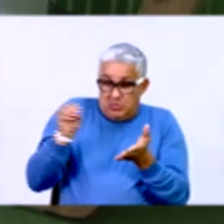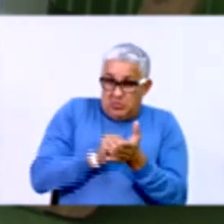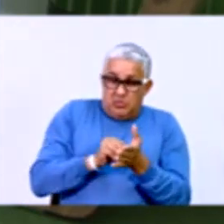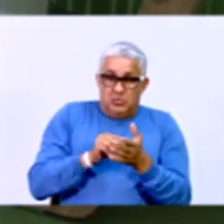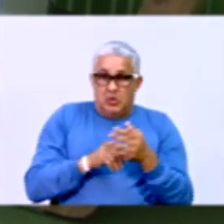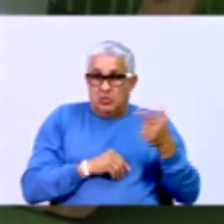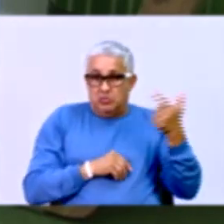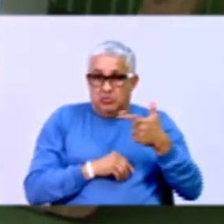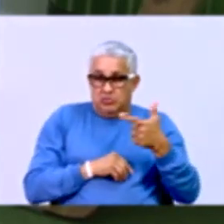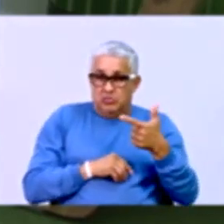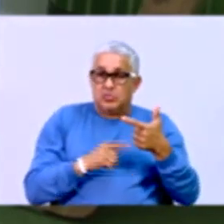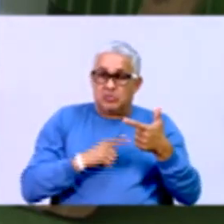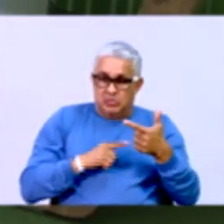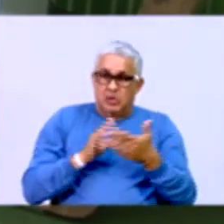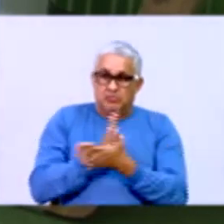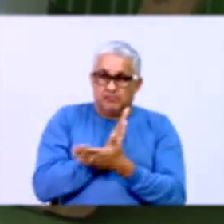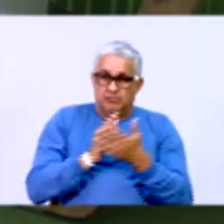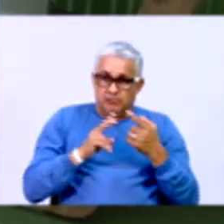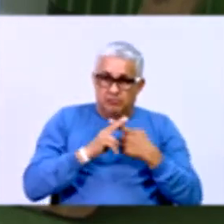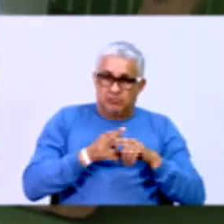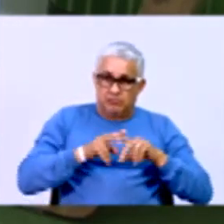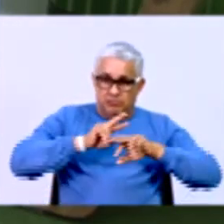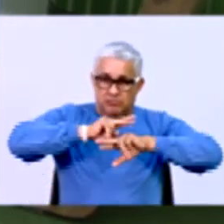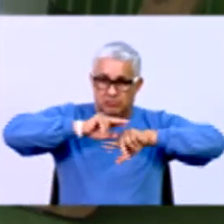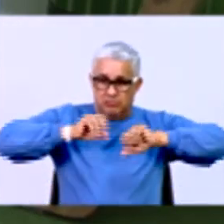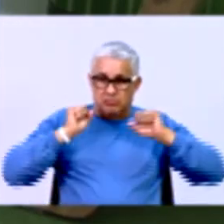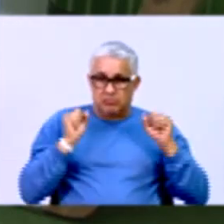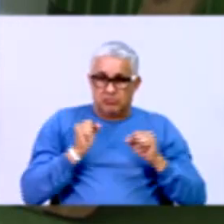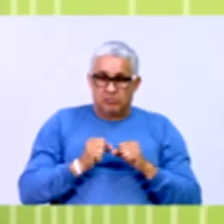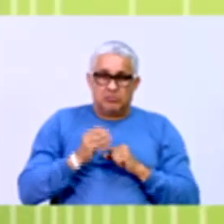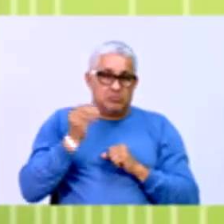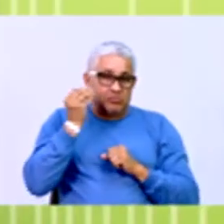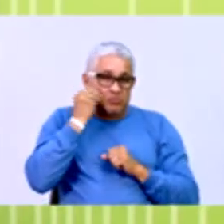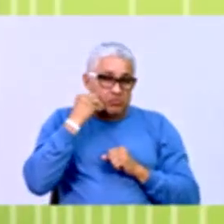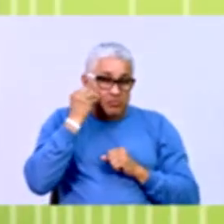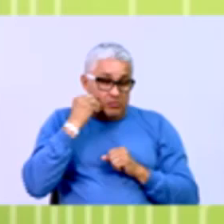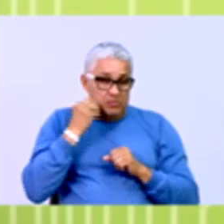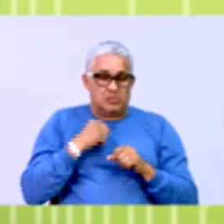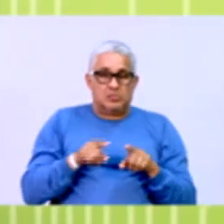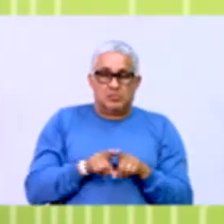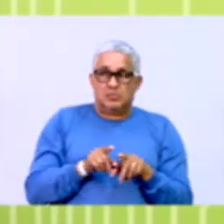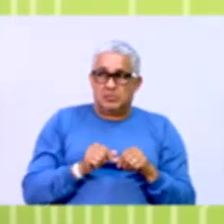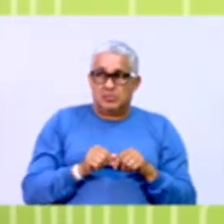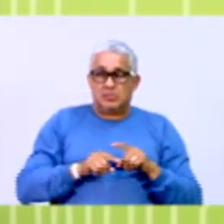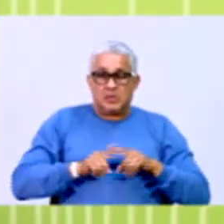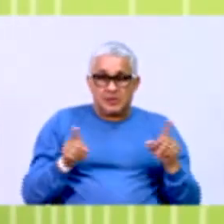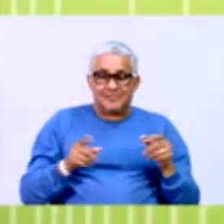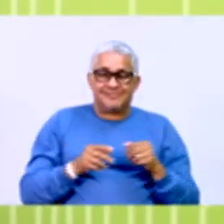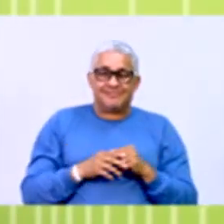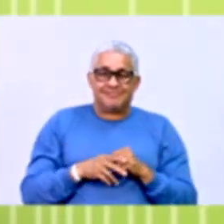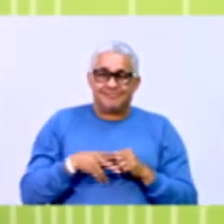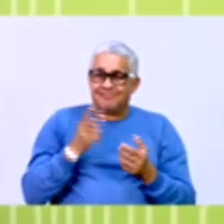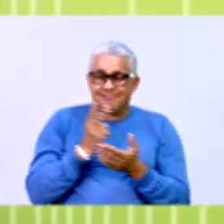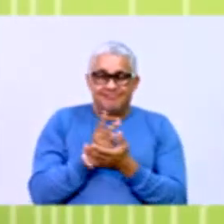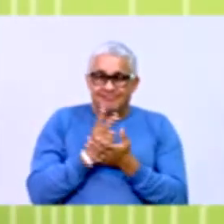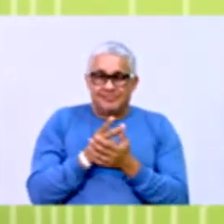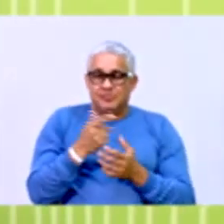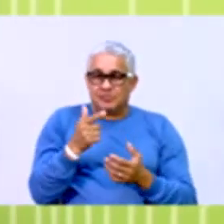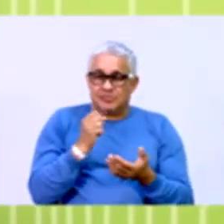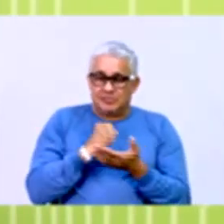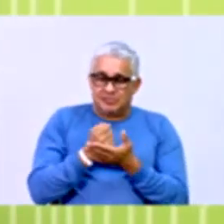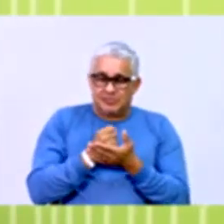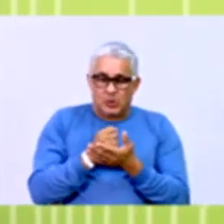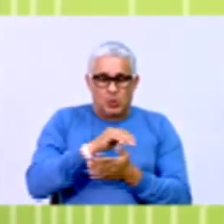segundo processo ele tem algumas ferramentas a mais que ele pode fazer testes, como o professor falou, mas mesmo assim ele ainda não tem um controle total